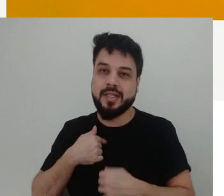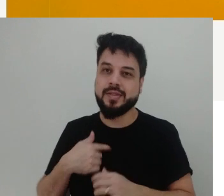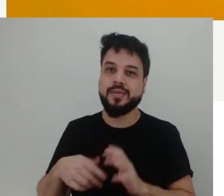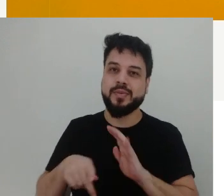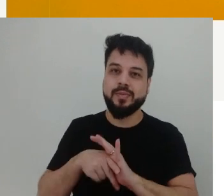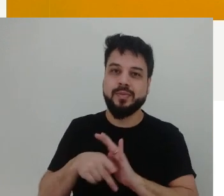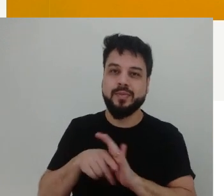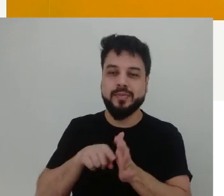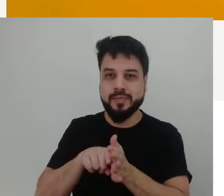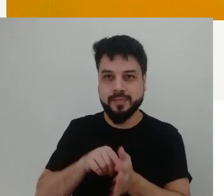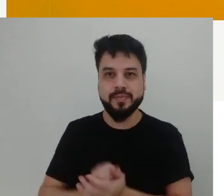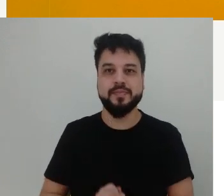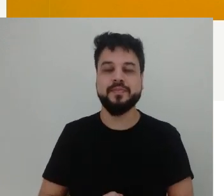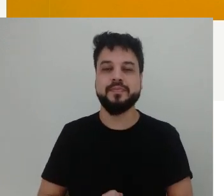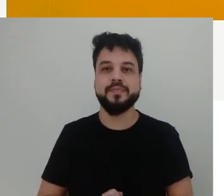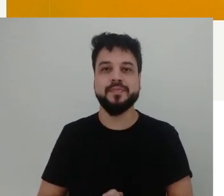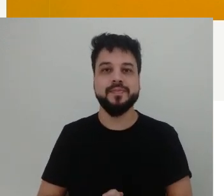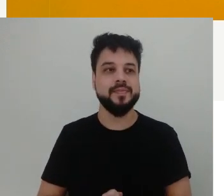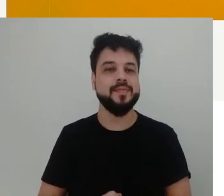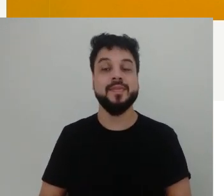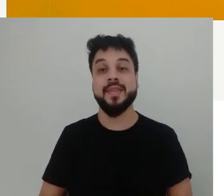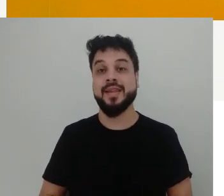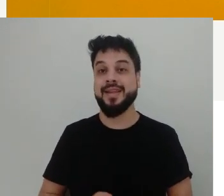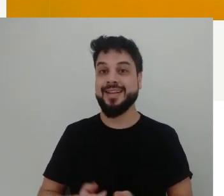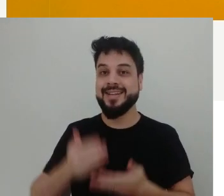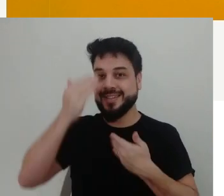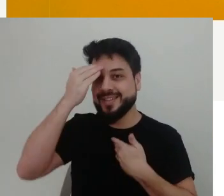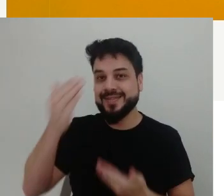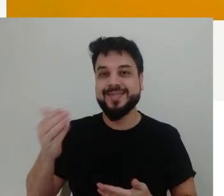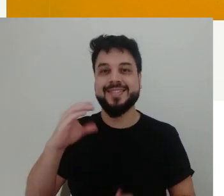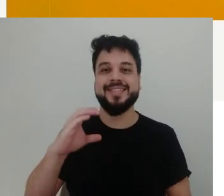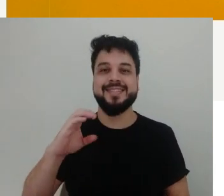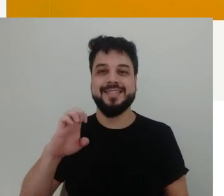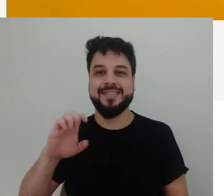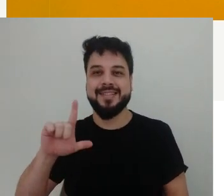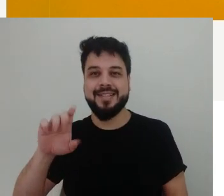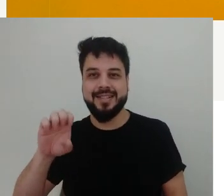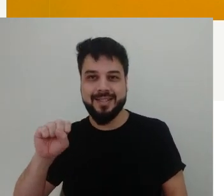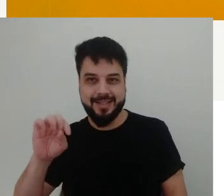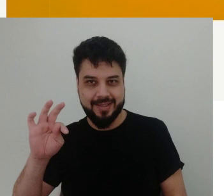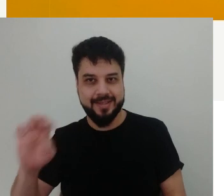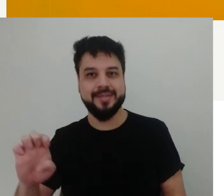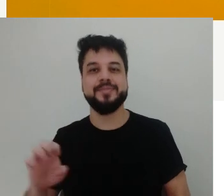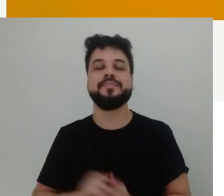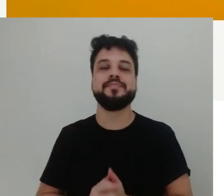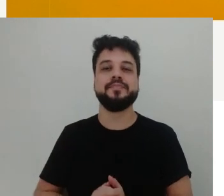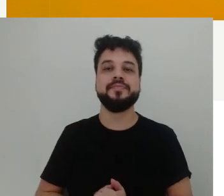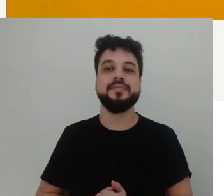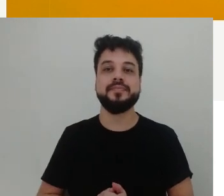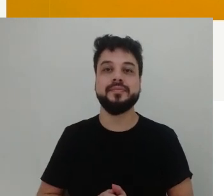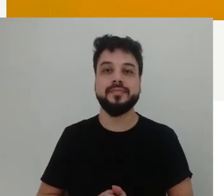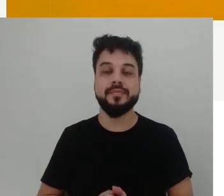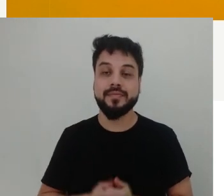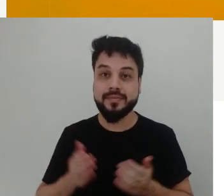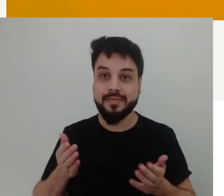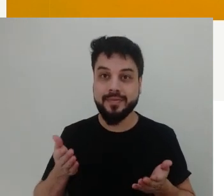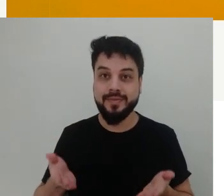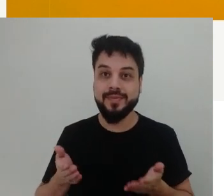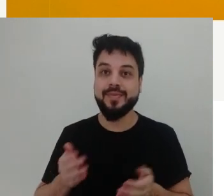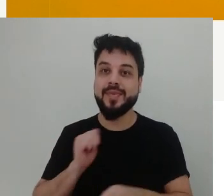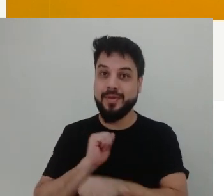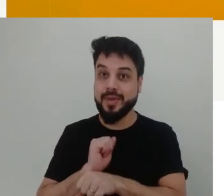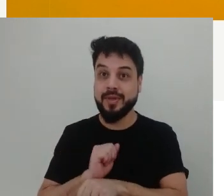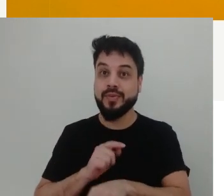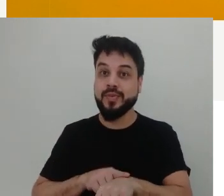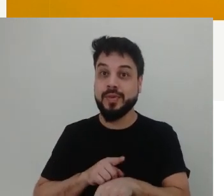Maréia usou muito o coletivo, falou muito do diálogo, da luta comunitária, das redes de colaboração. Então, o